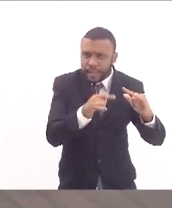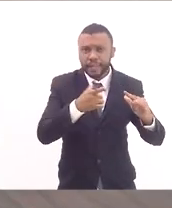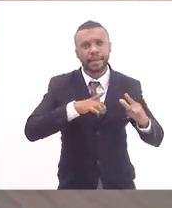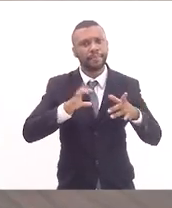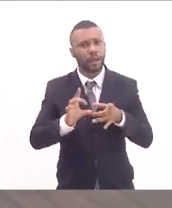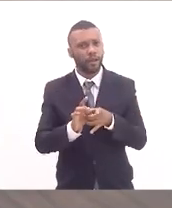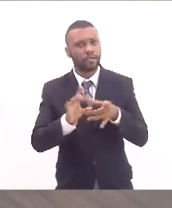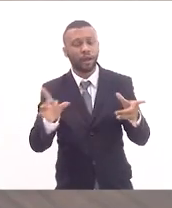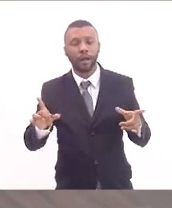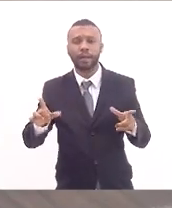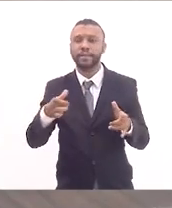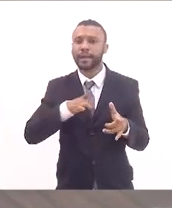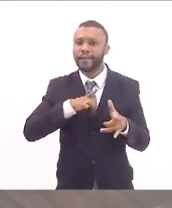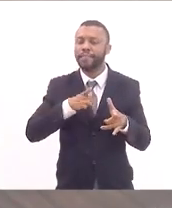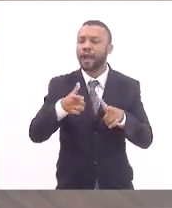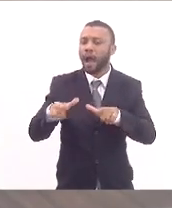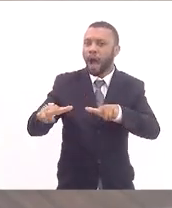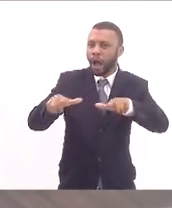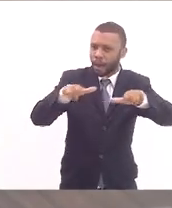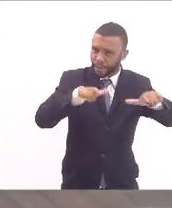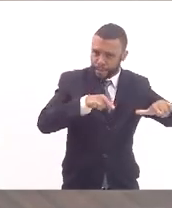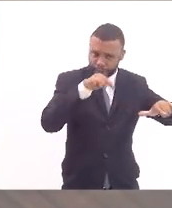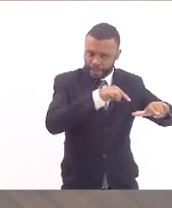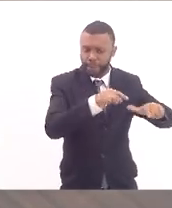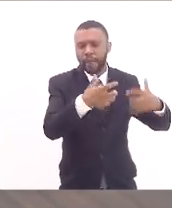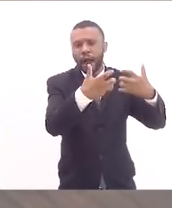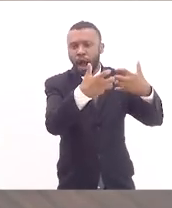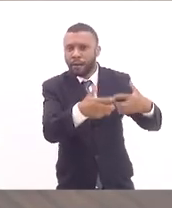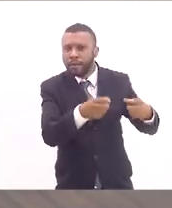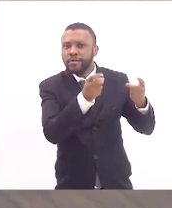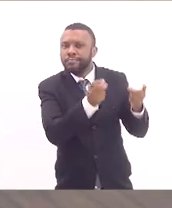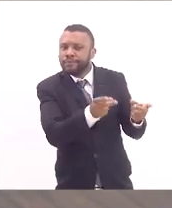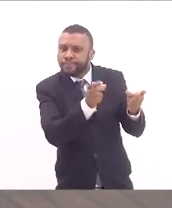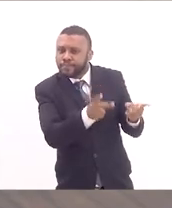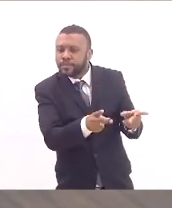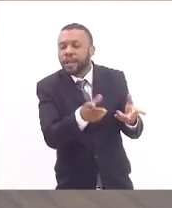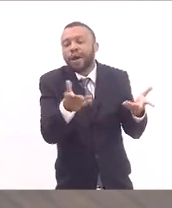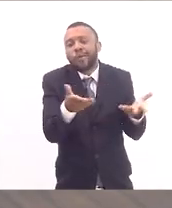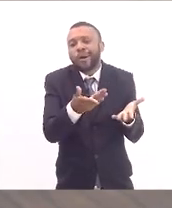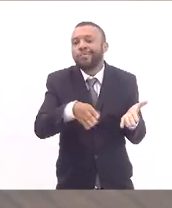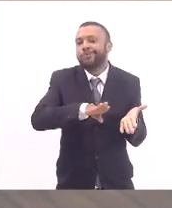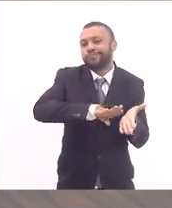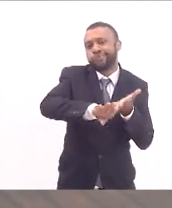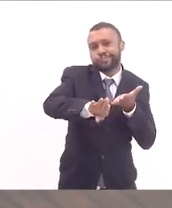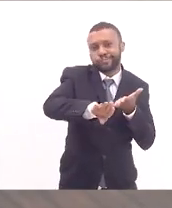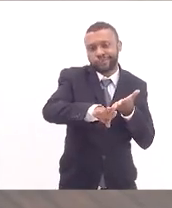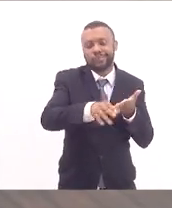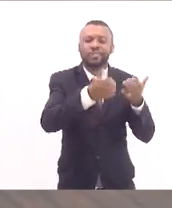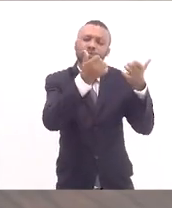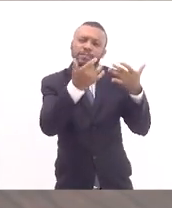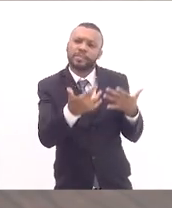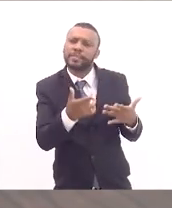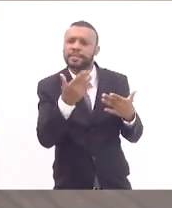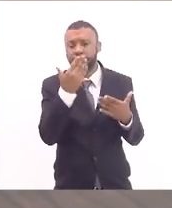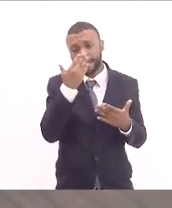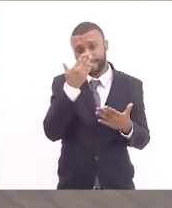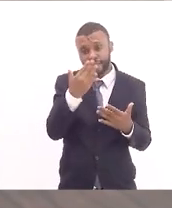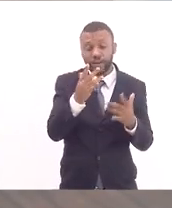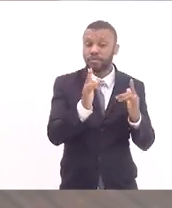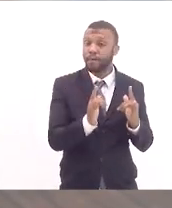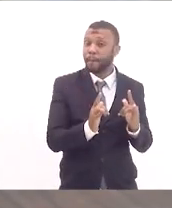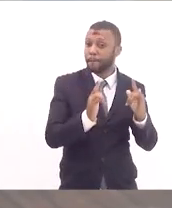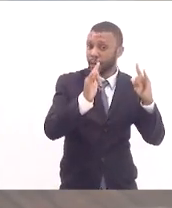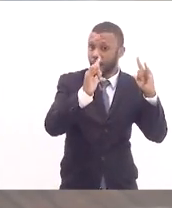EA licença para funcionar e agora é retirado com a justificativa de que está em frente a um prédio público